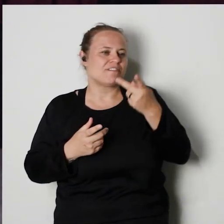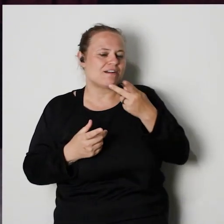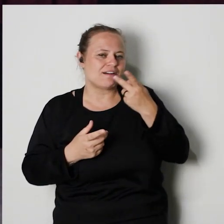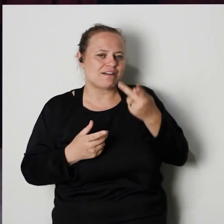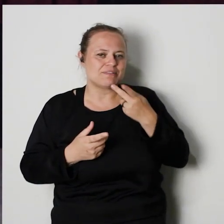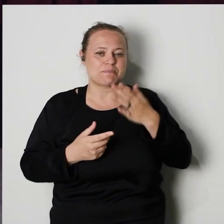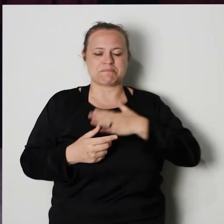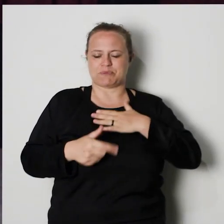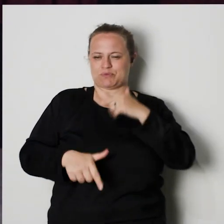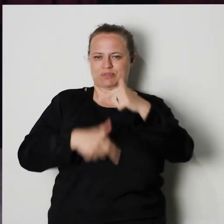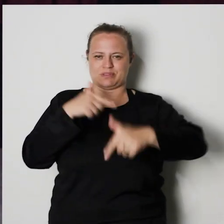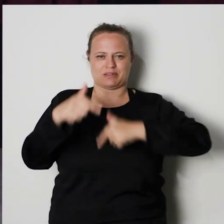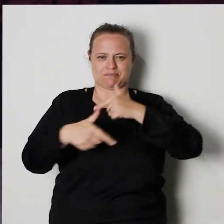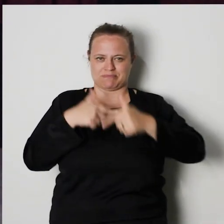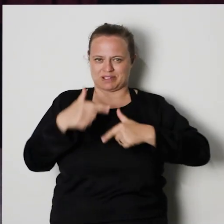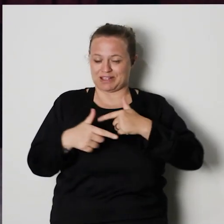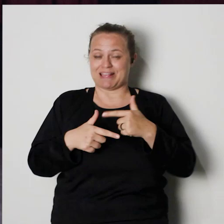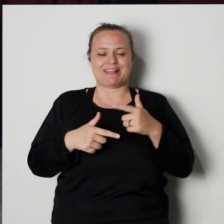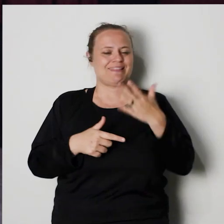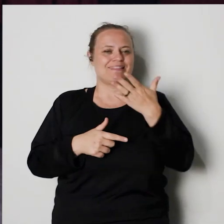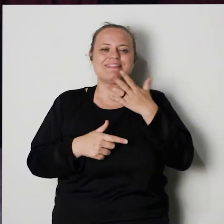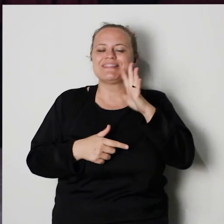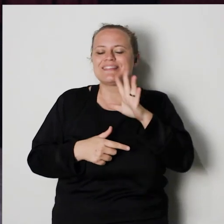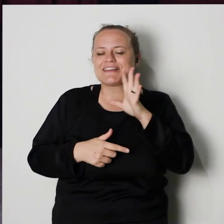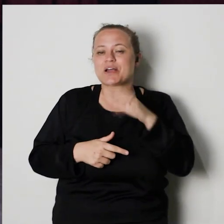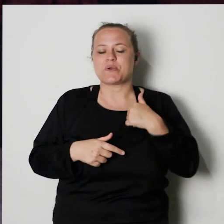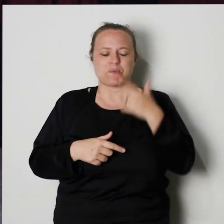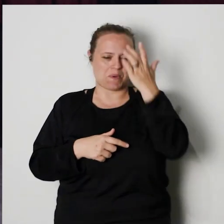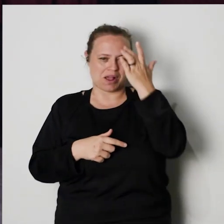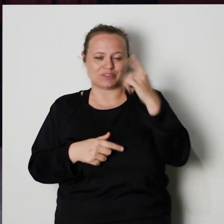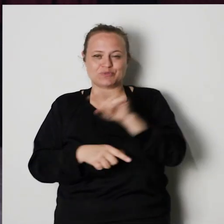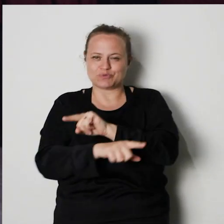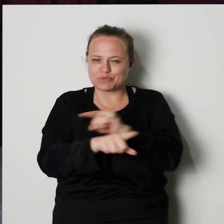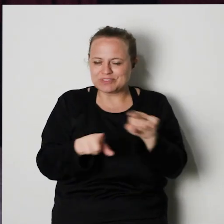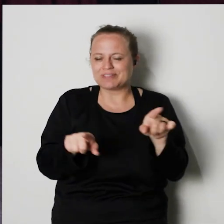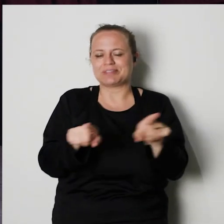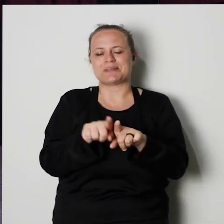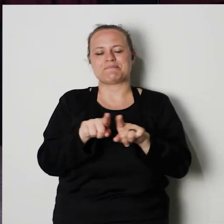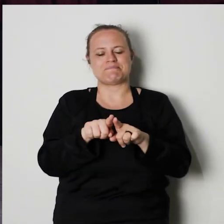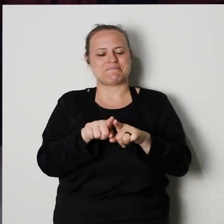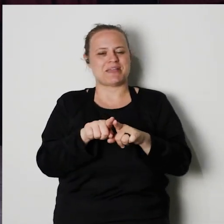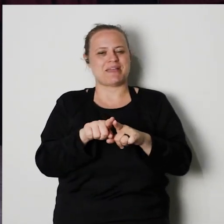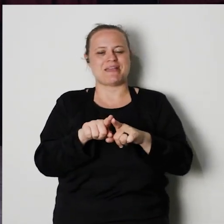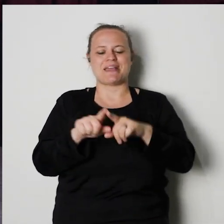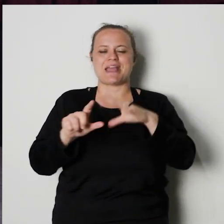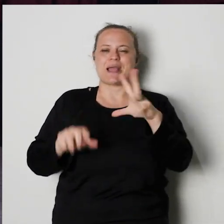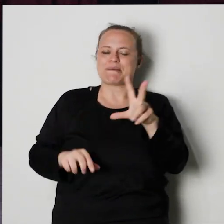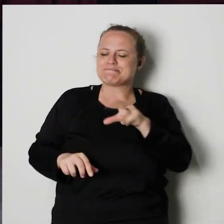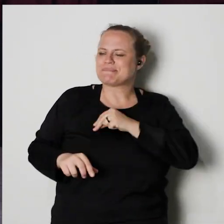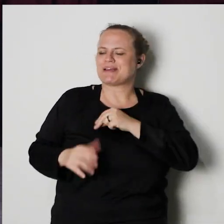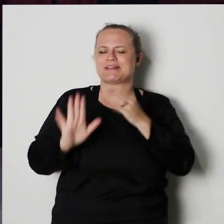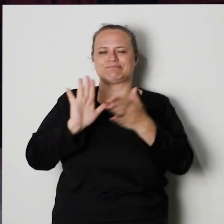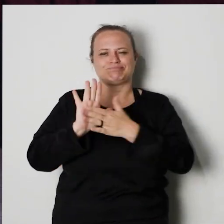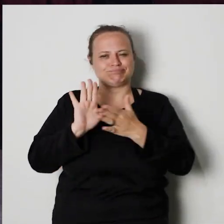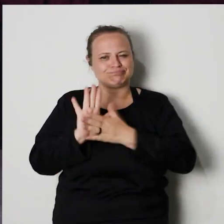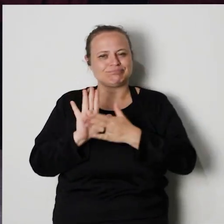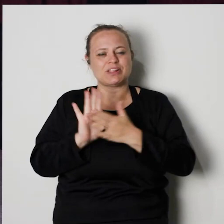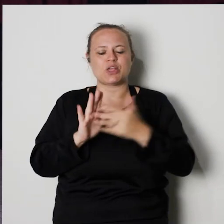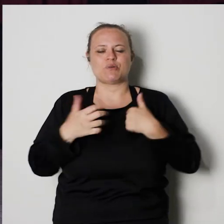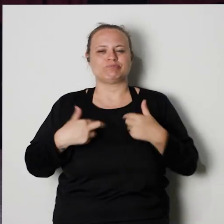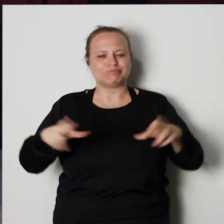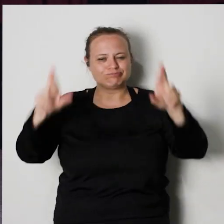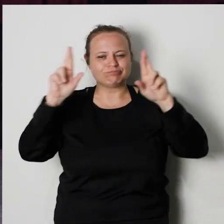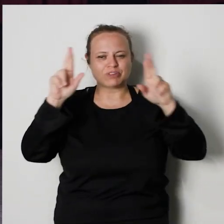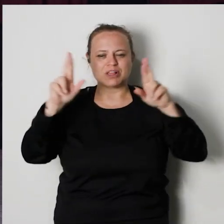novamente o convite de vocês e acho super... Quando você fala que o meu trabalho é bacana, eu acho que vocês